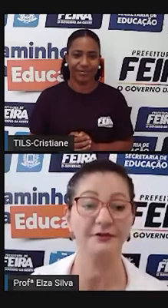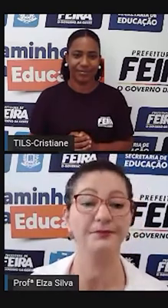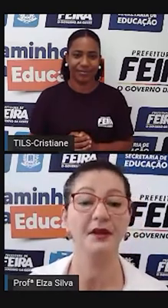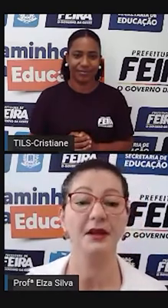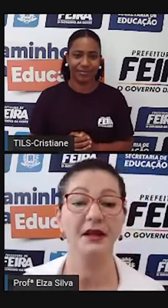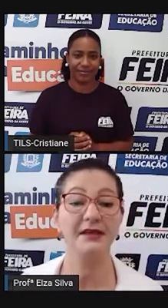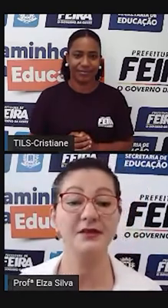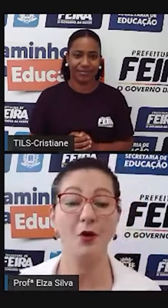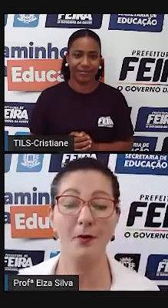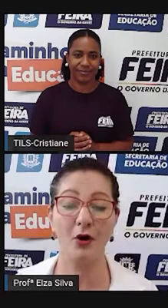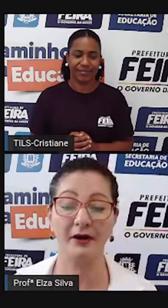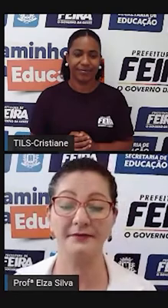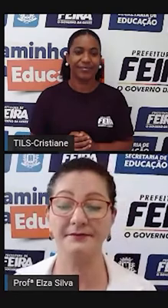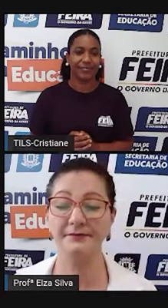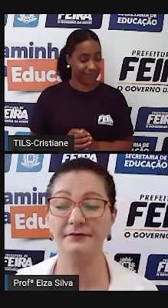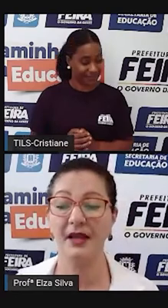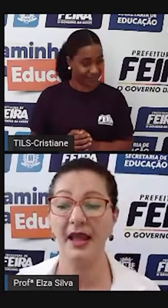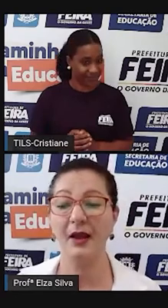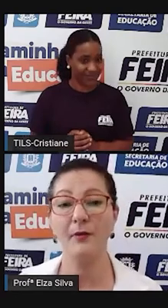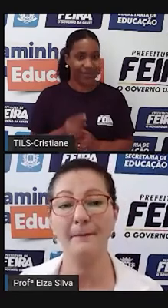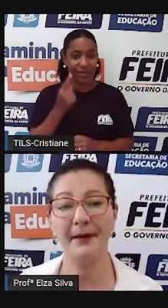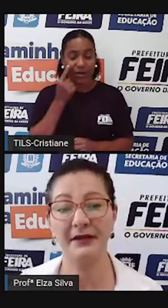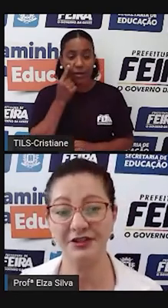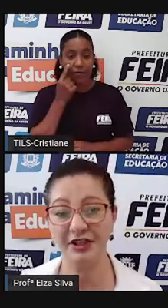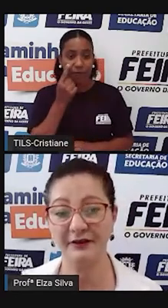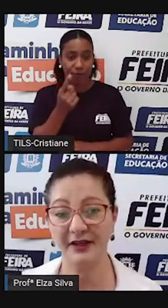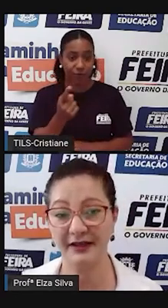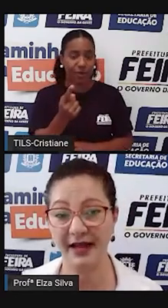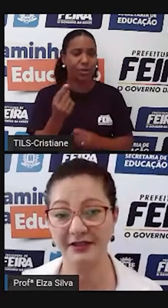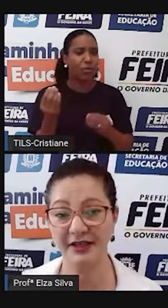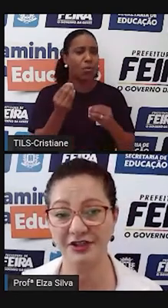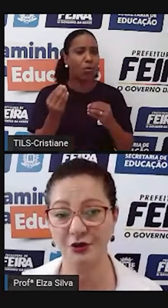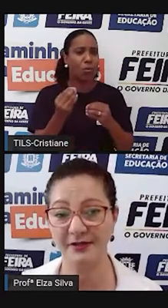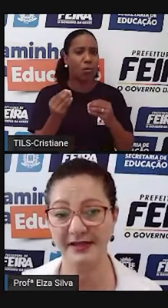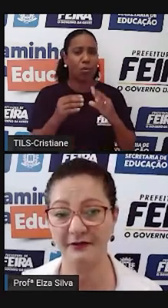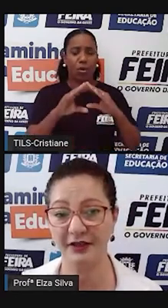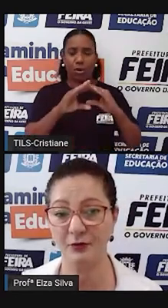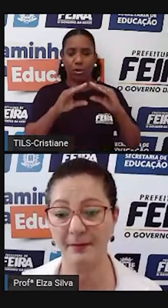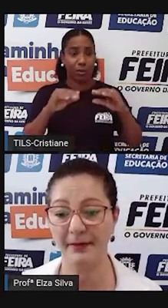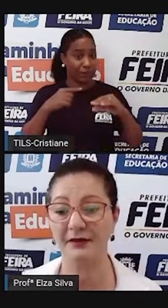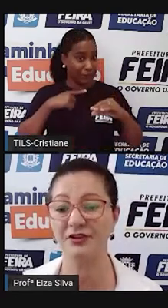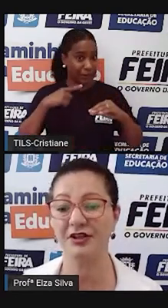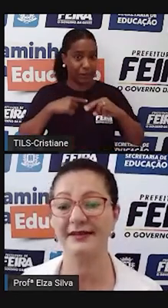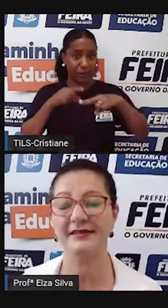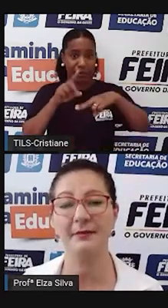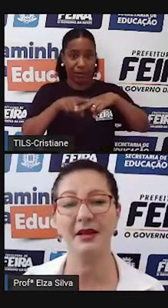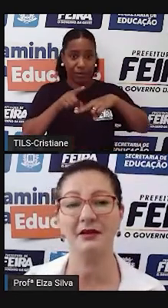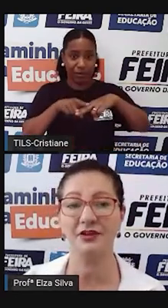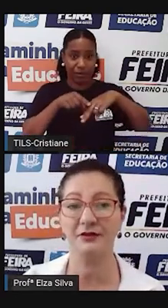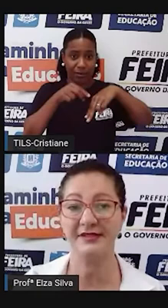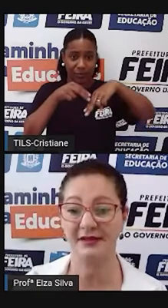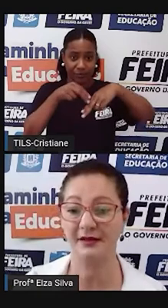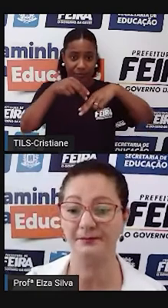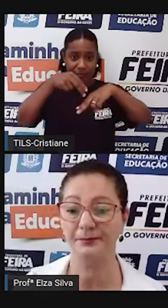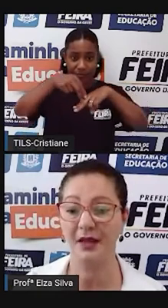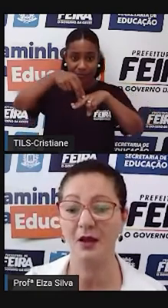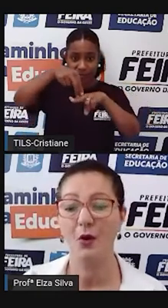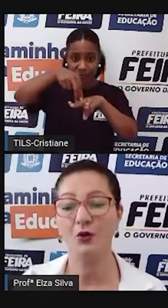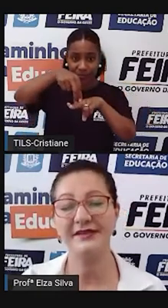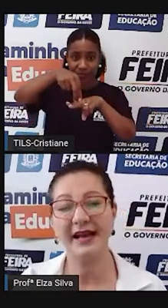S-M-O-W-B-O-A-R-D-I-N-D. Snowboard. É uma prancha, na verdade, né? A gente observa aqui uma prancha que é semelhante a um